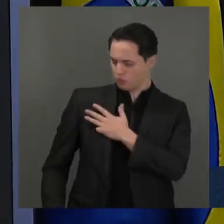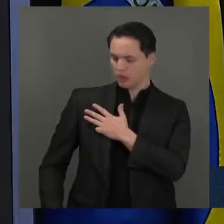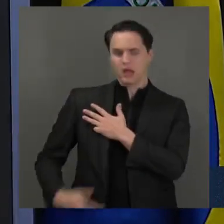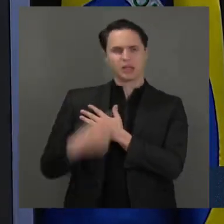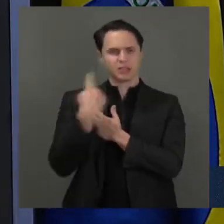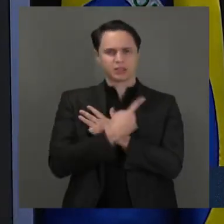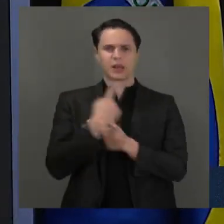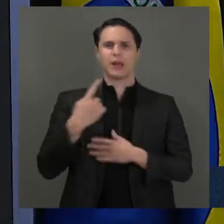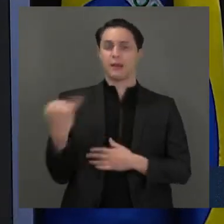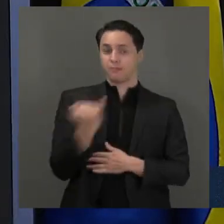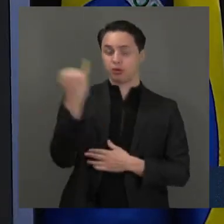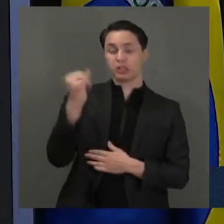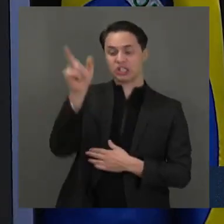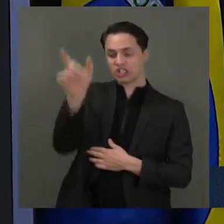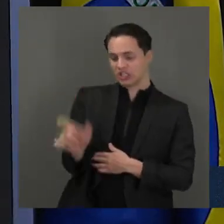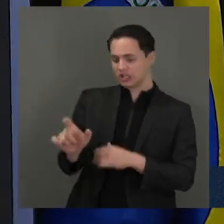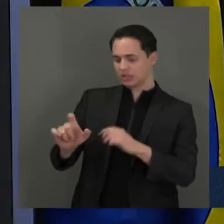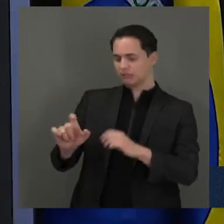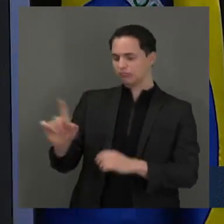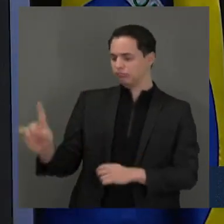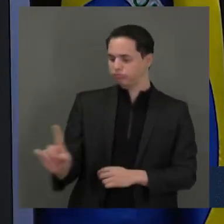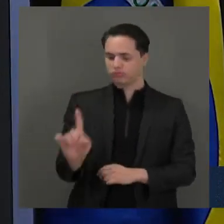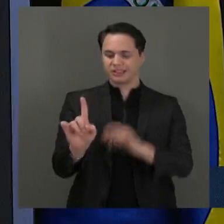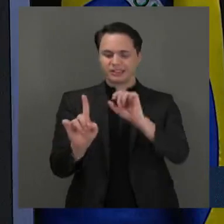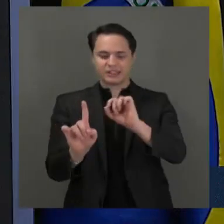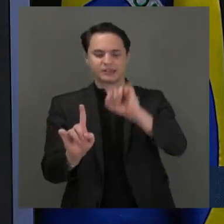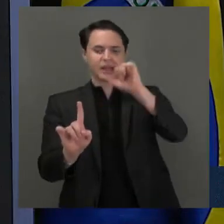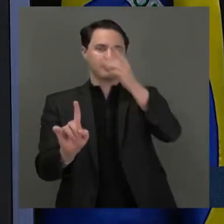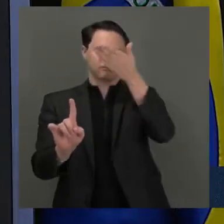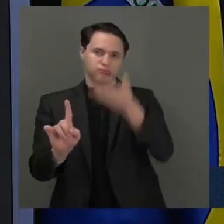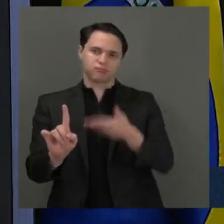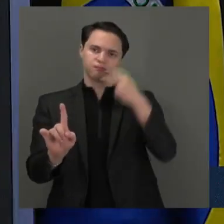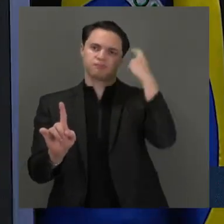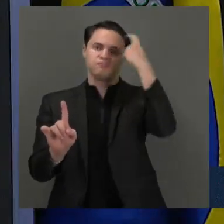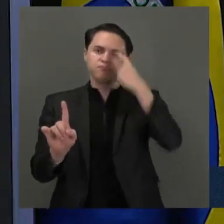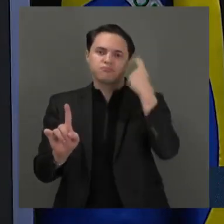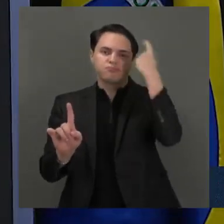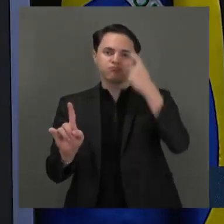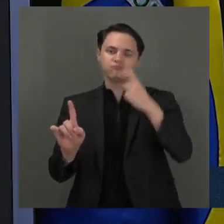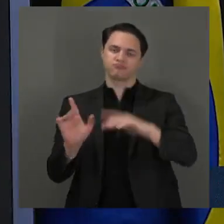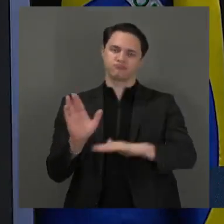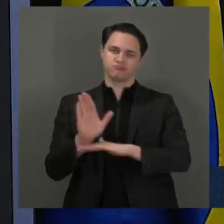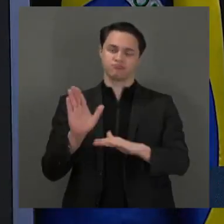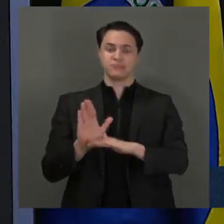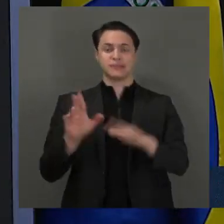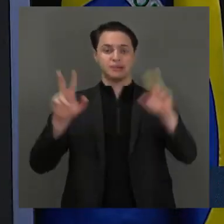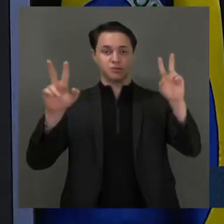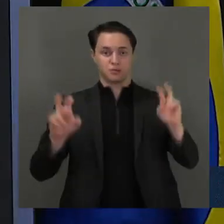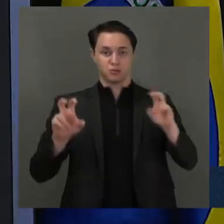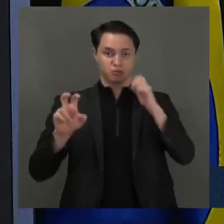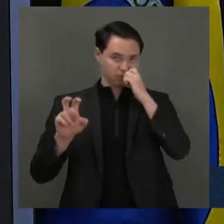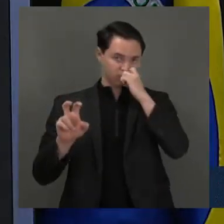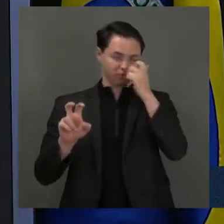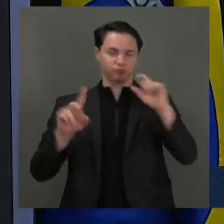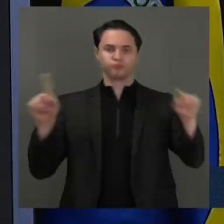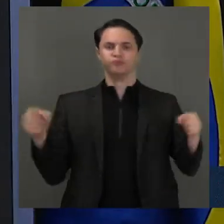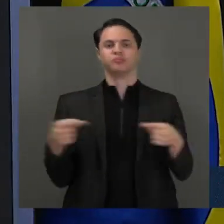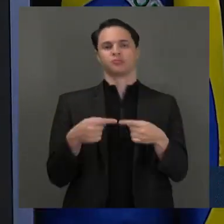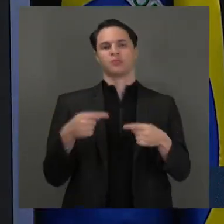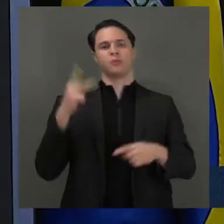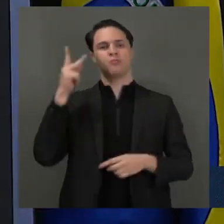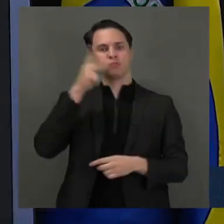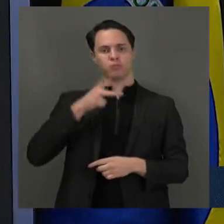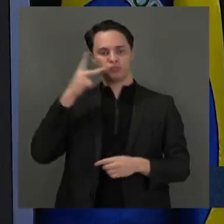as pessoas que têm uma preocupação e que trazem a sua contribuição para essa